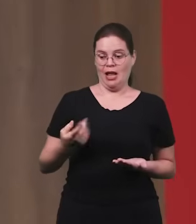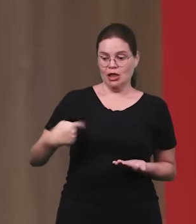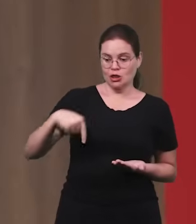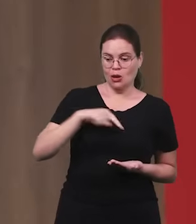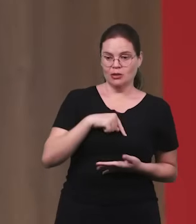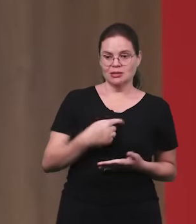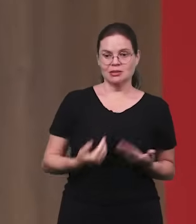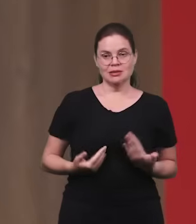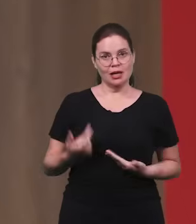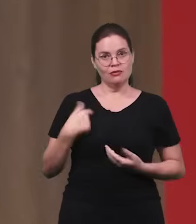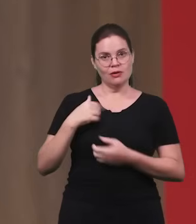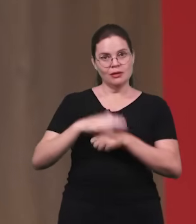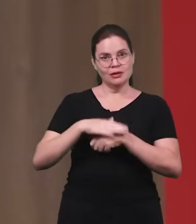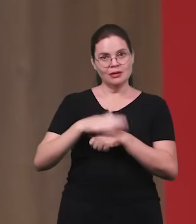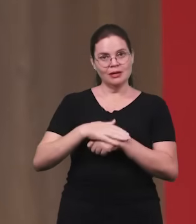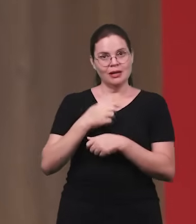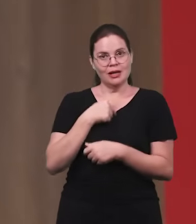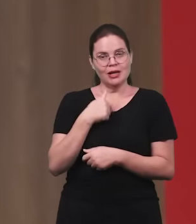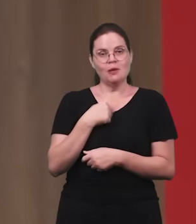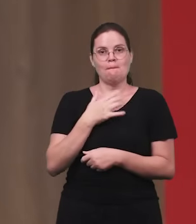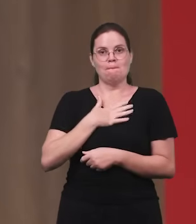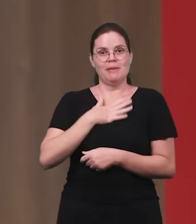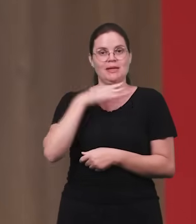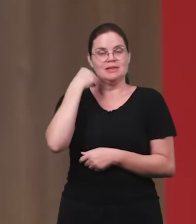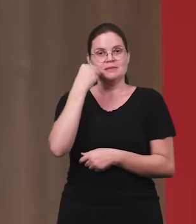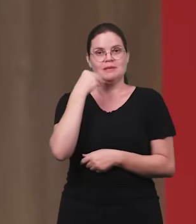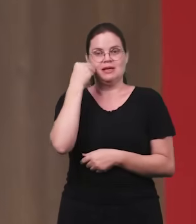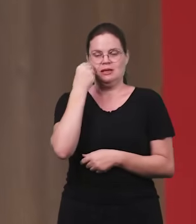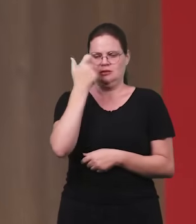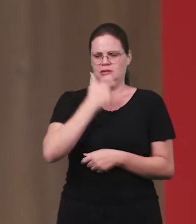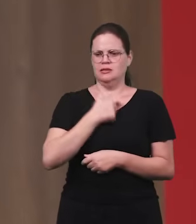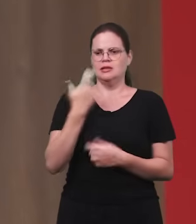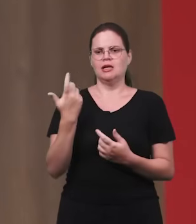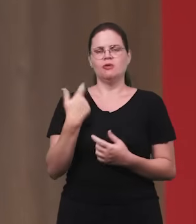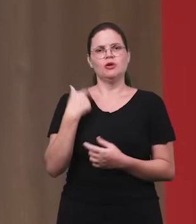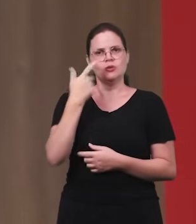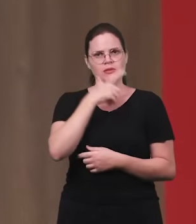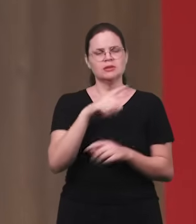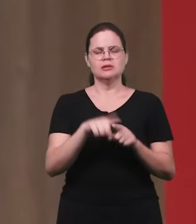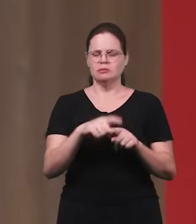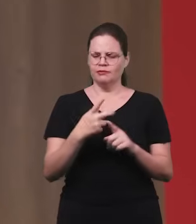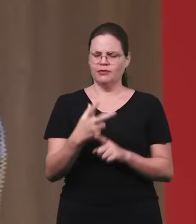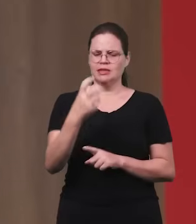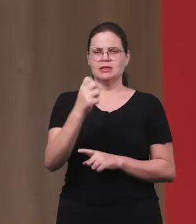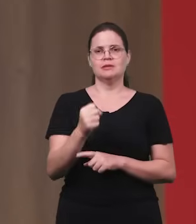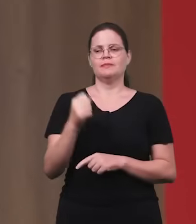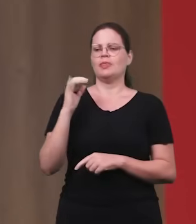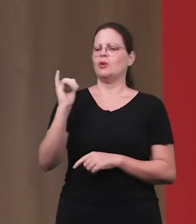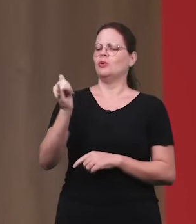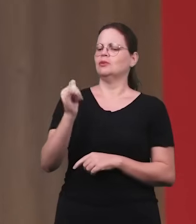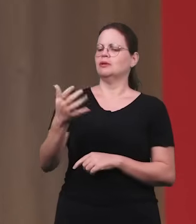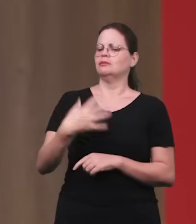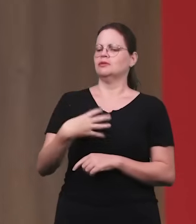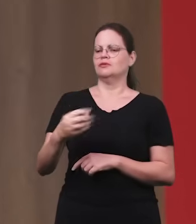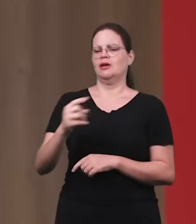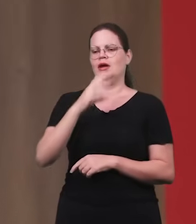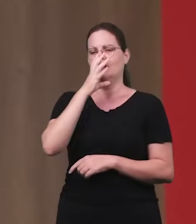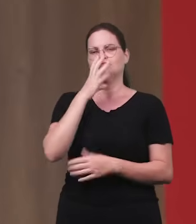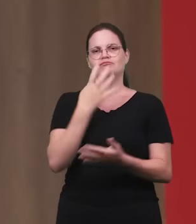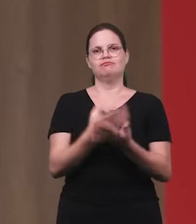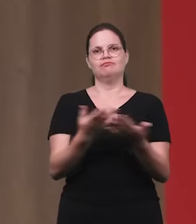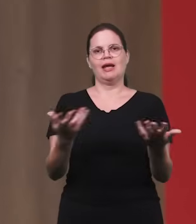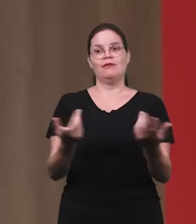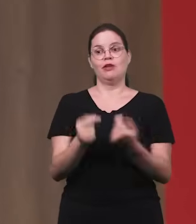como servos, como também vencedores, porque Jesus nos vence por nós, aos nossos filhos é maravilhoso. E isso